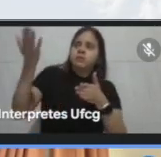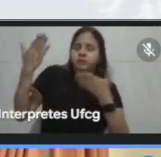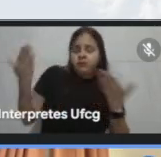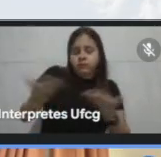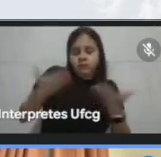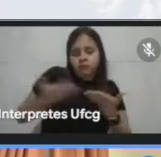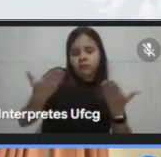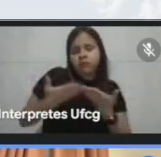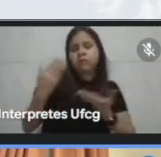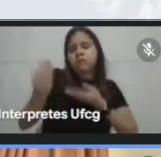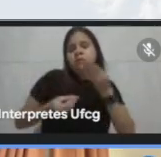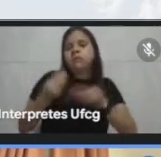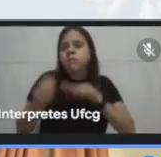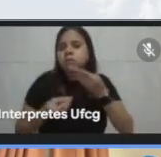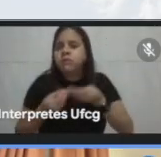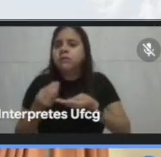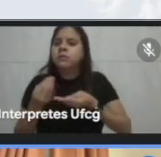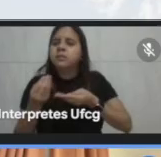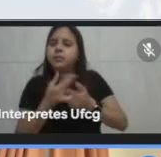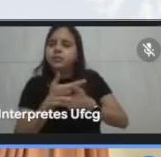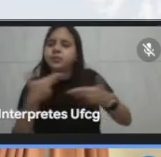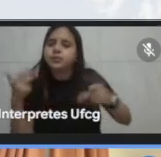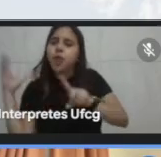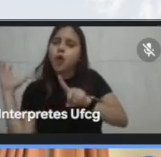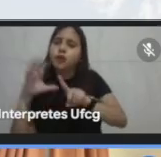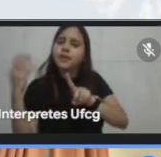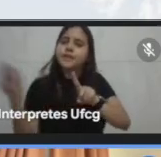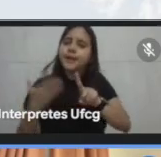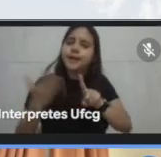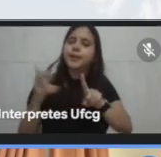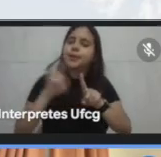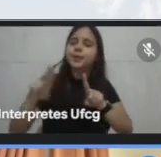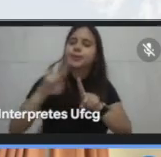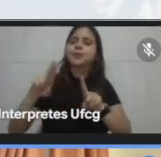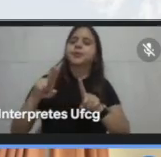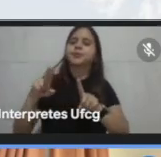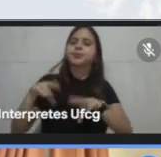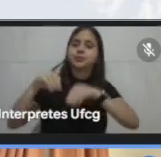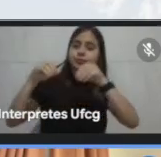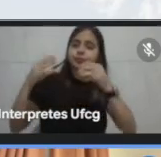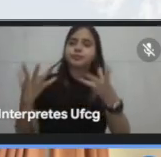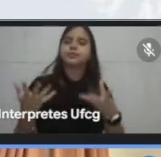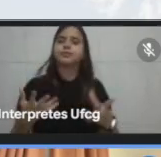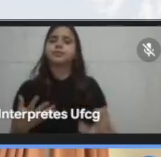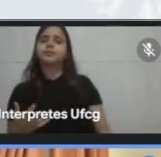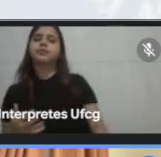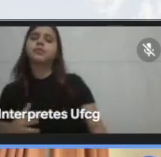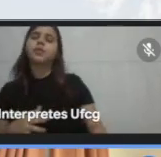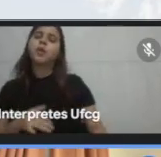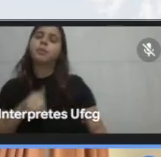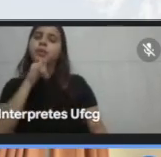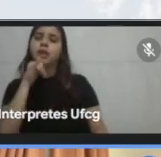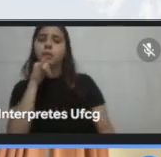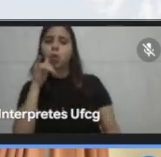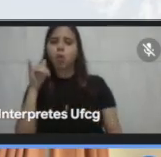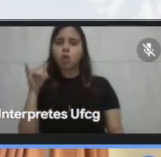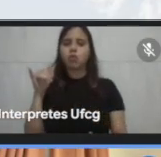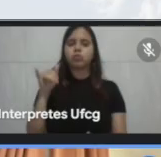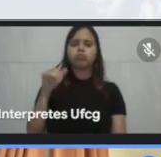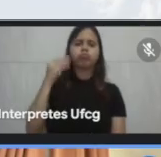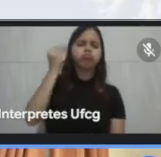presente mesmo, o uso e a cobertura da terra. Então, vamos supor, quando eu fiz a simulação com todas as variáveis, eu